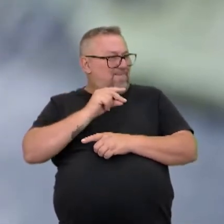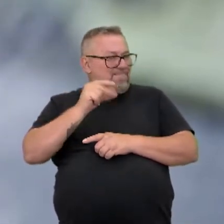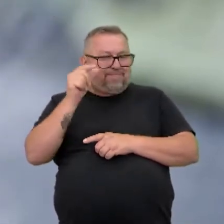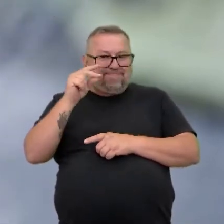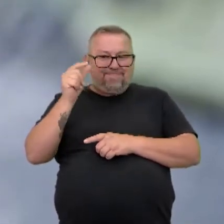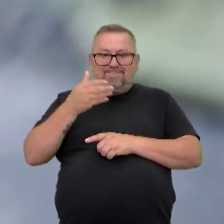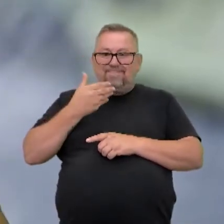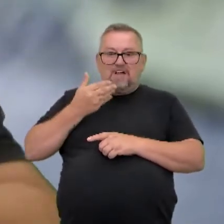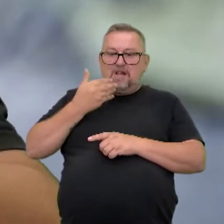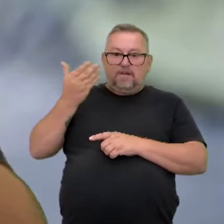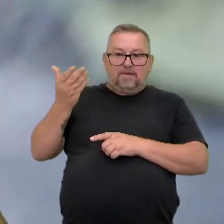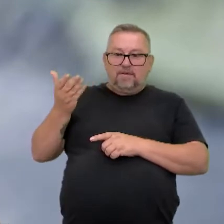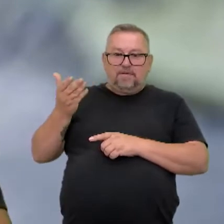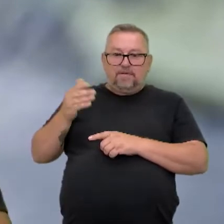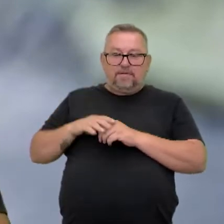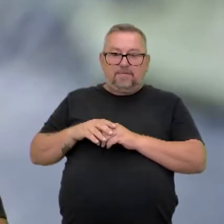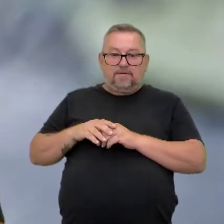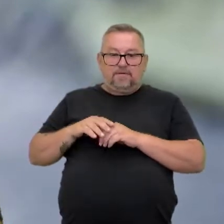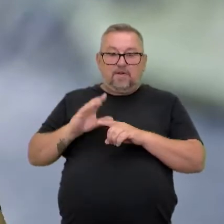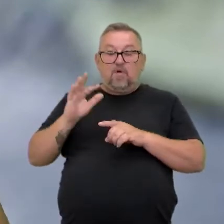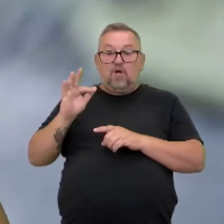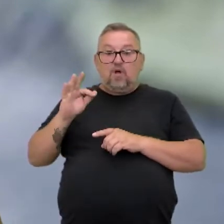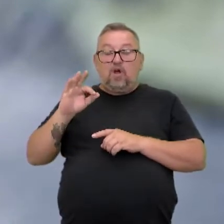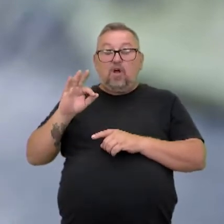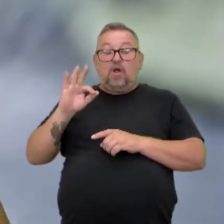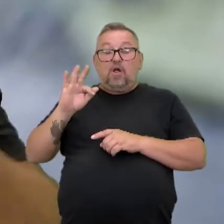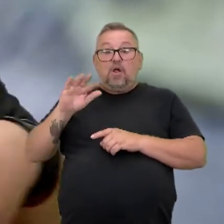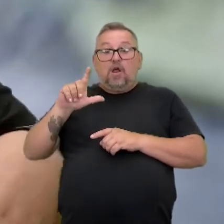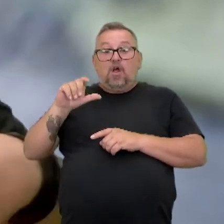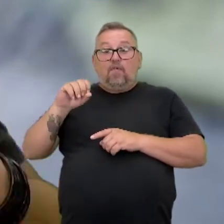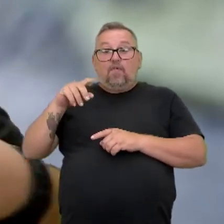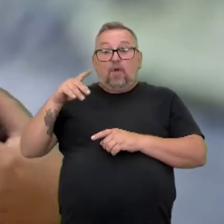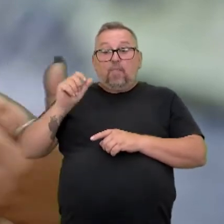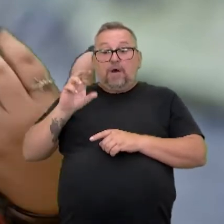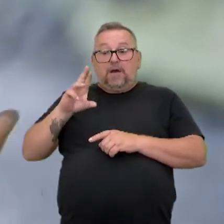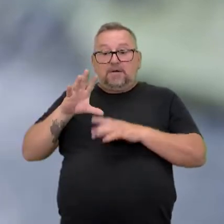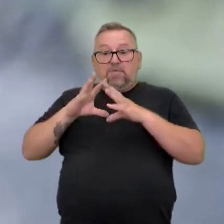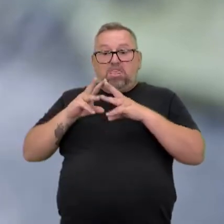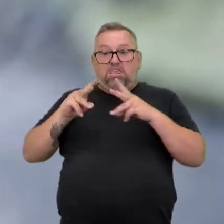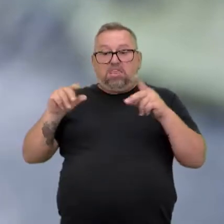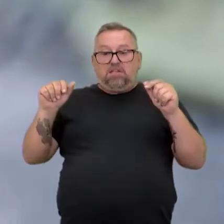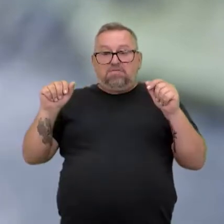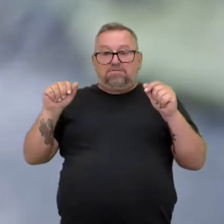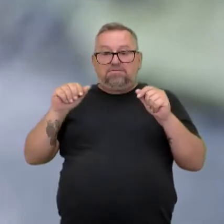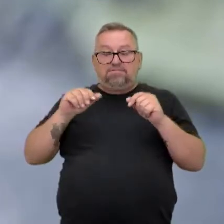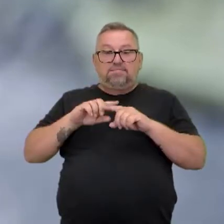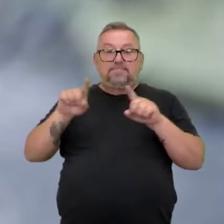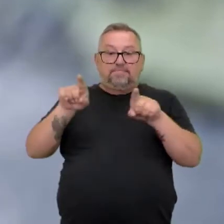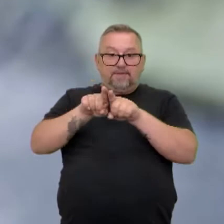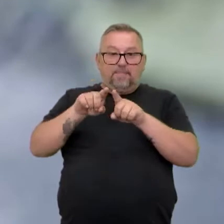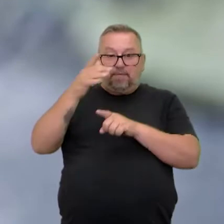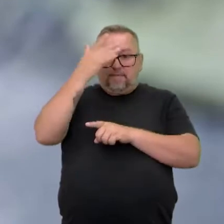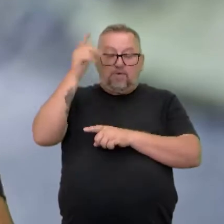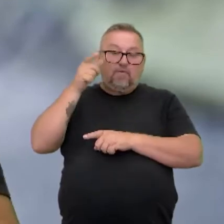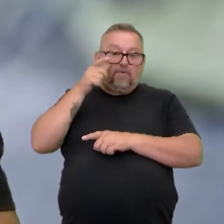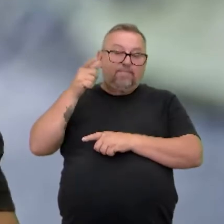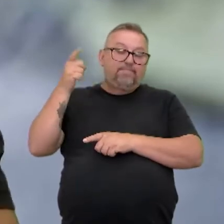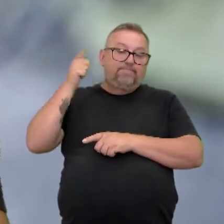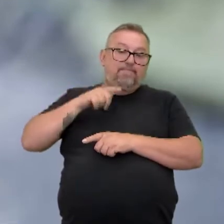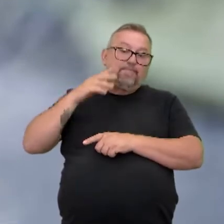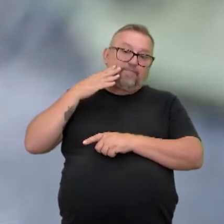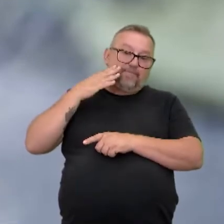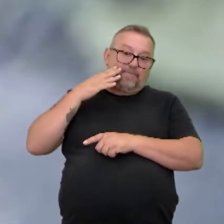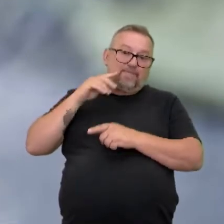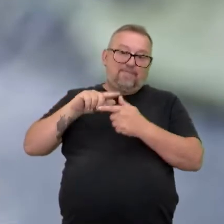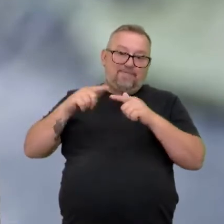fácil viralização. Quanto mais simples e mais fácil for para uma grande quantidade de pessoas entenderem, é igual o